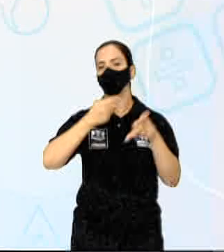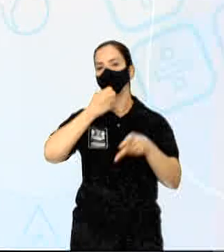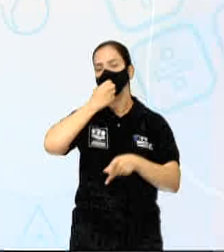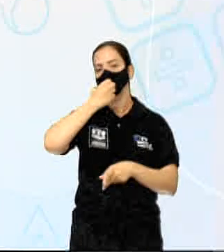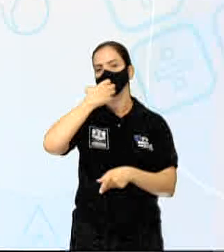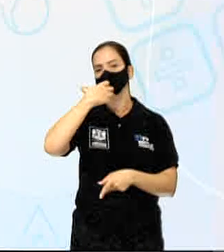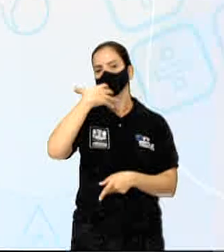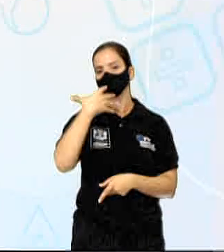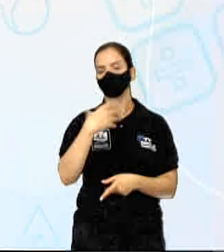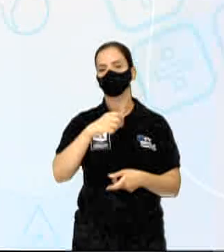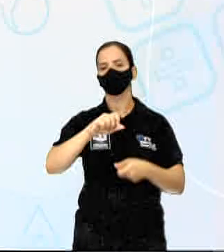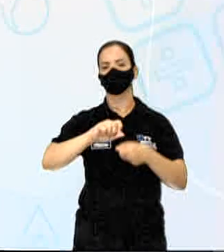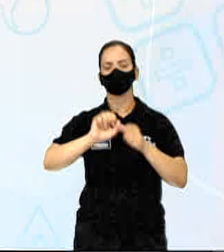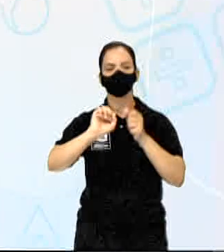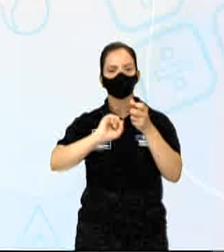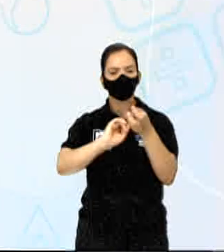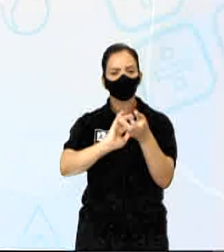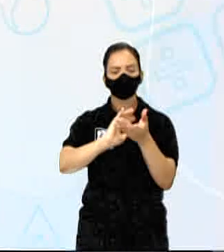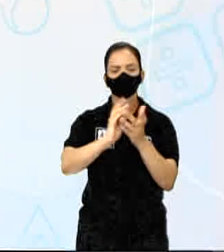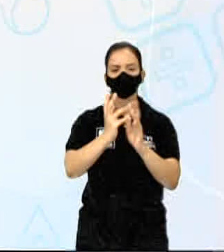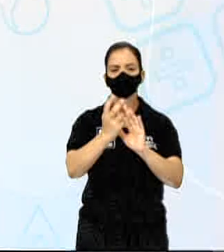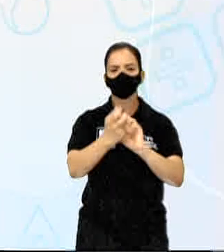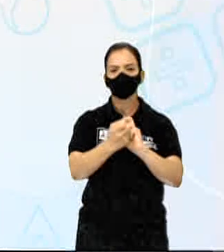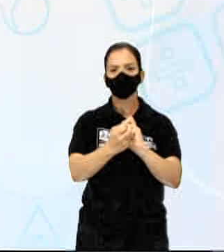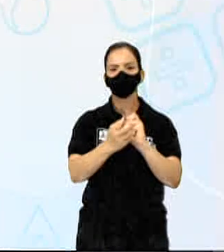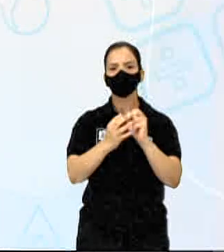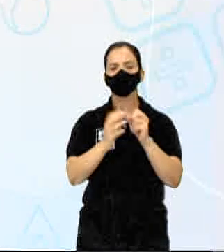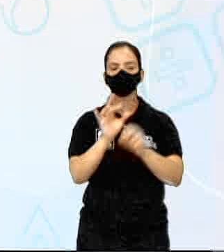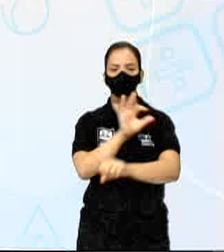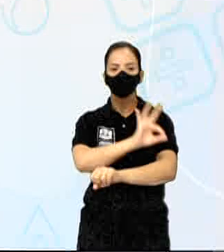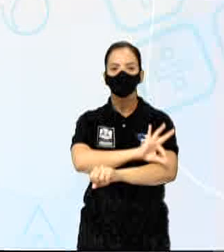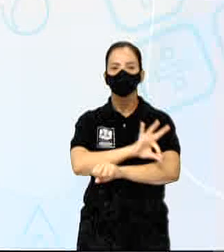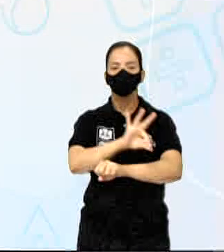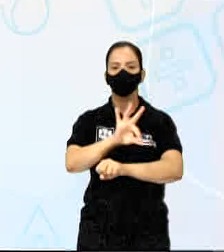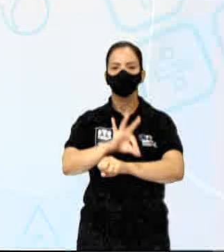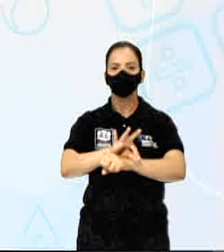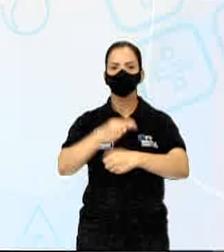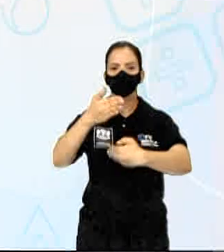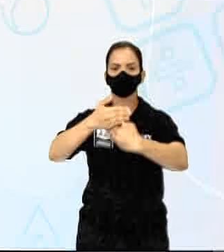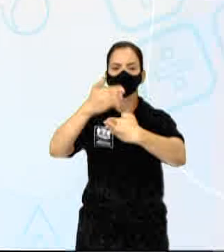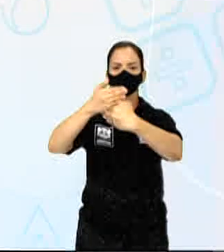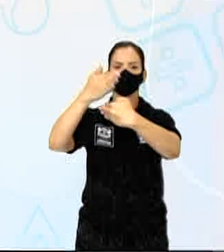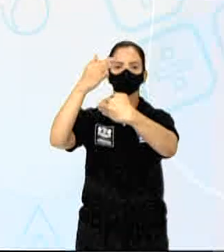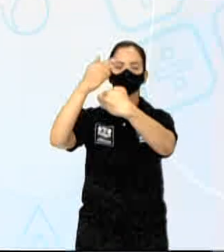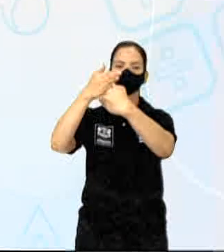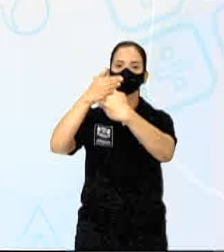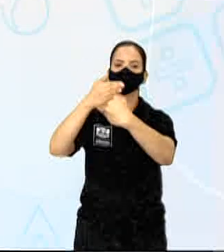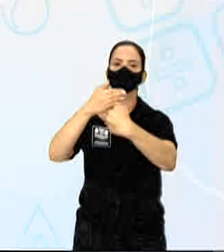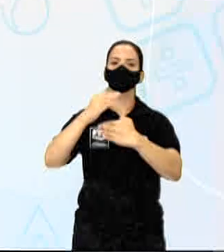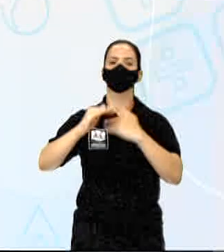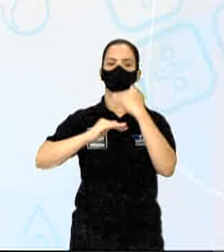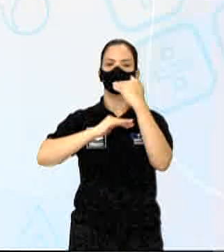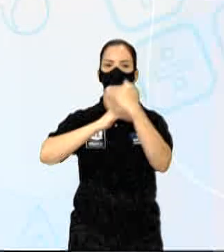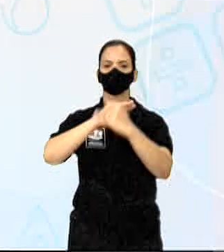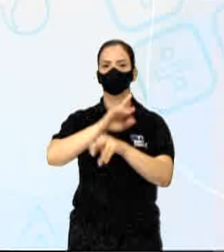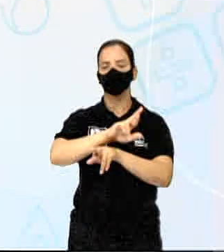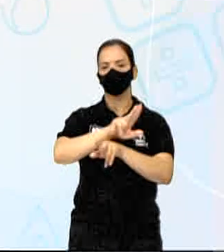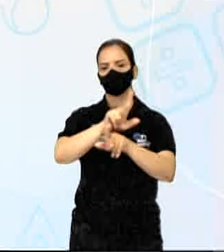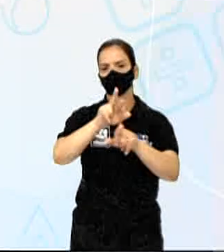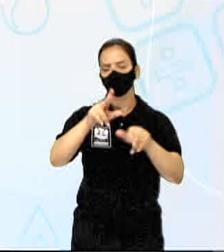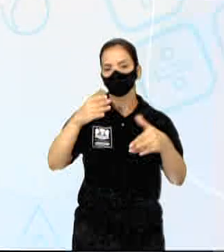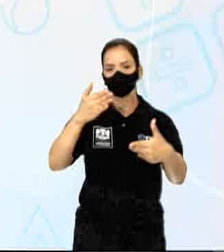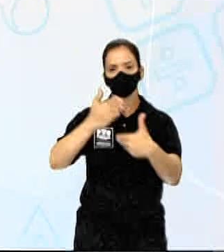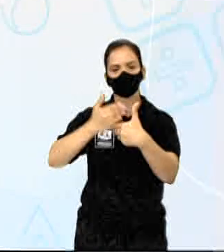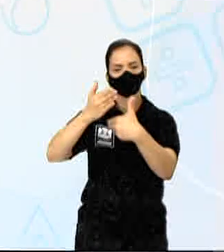nessa questão de artesão e principalmente nessa questão de arquitetura e construção, tá? Eles desenvolveram vários tipos de